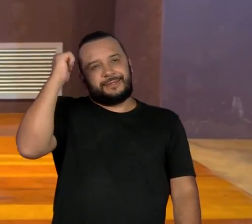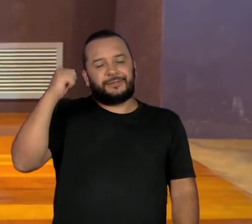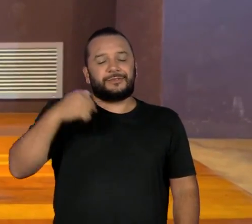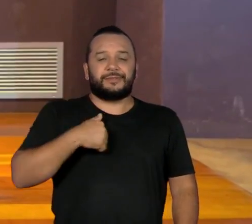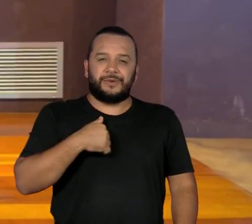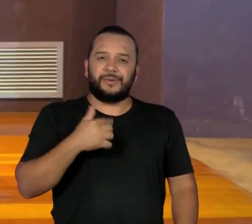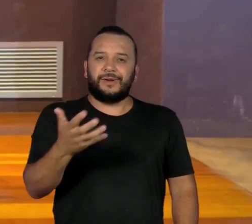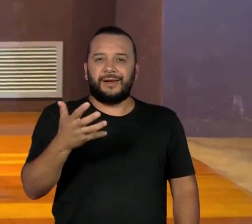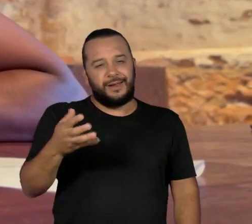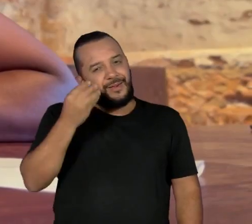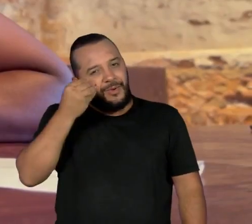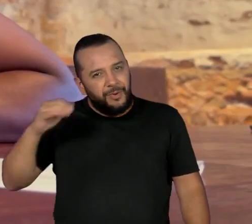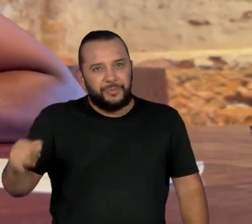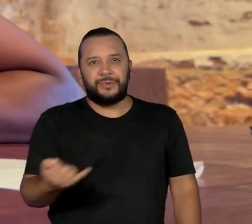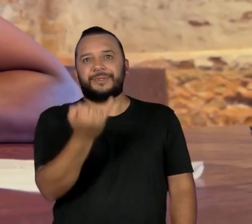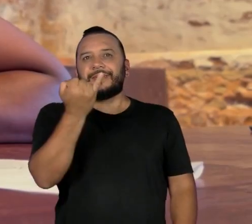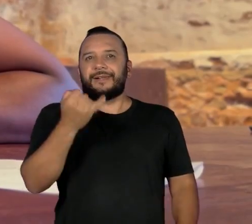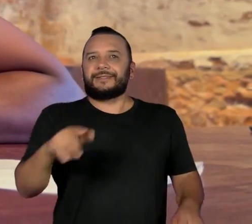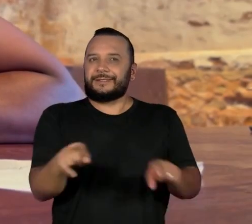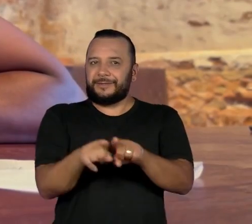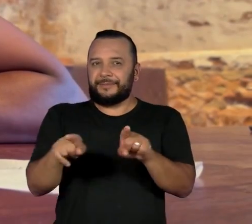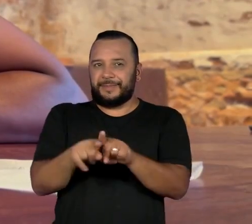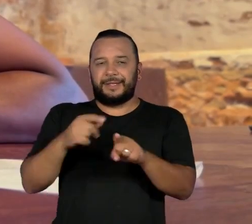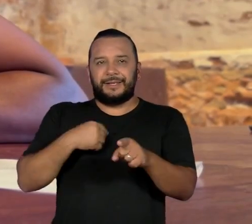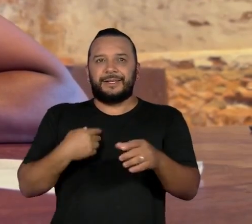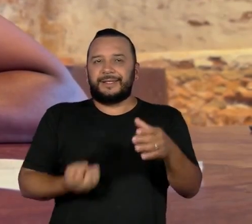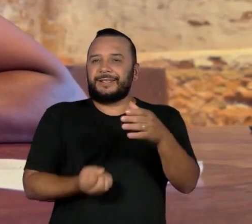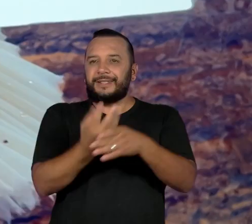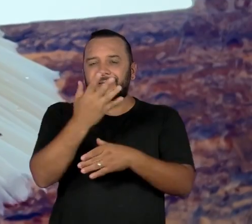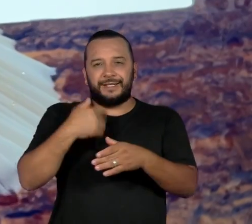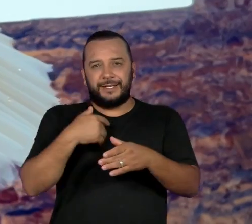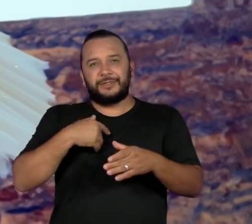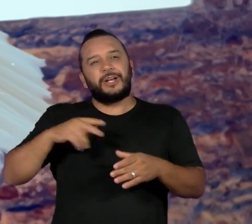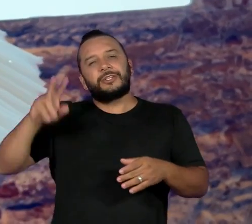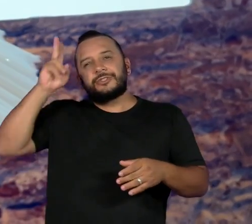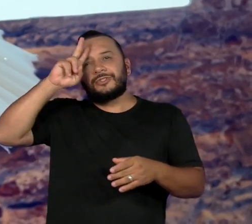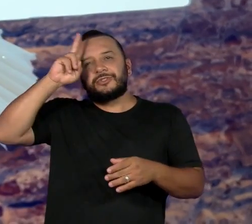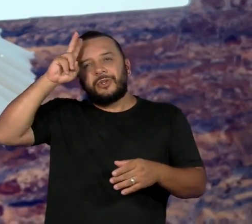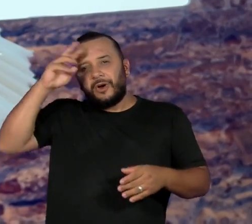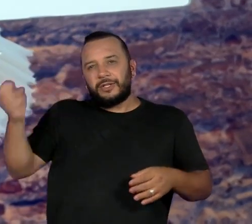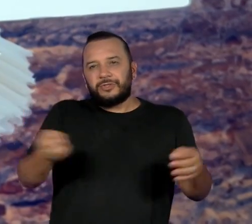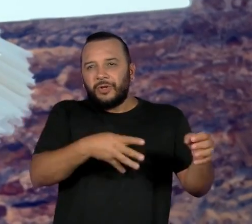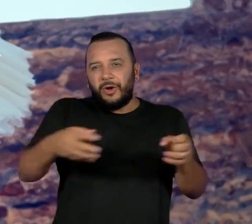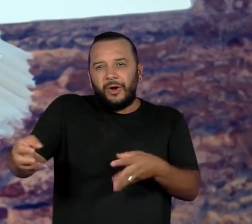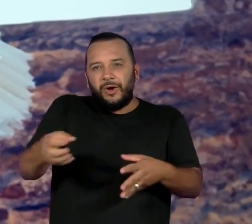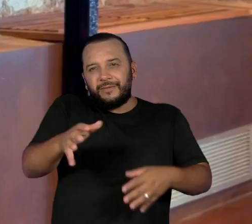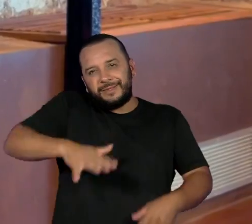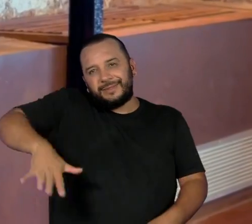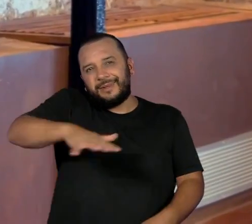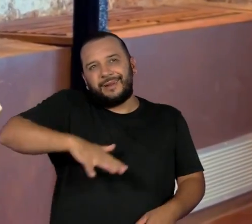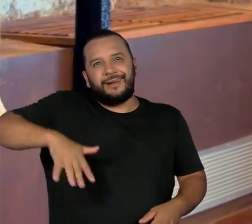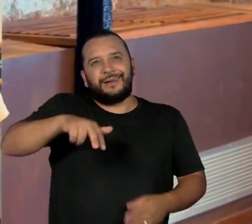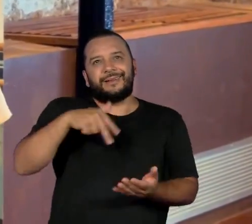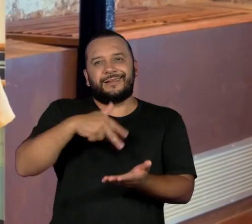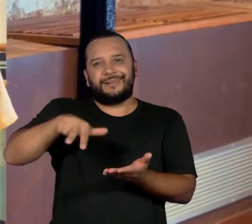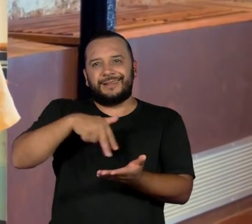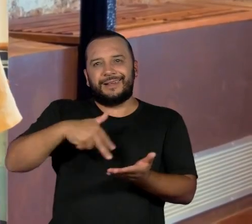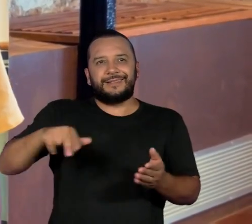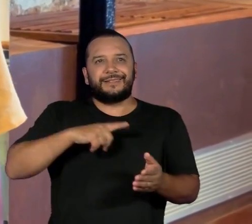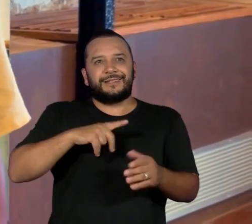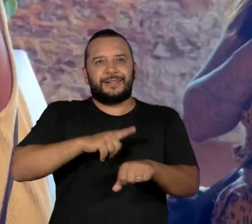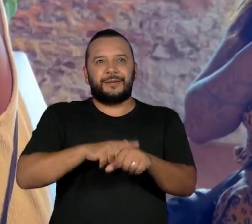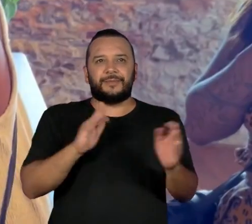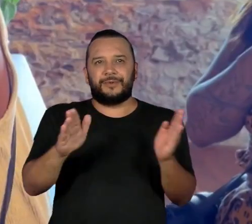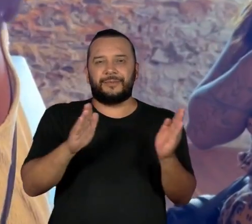trazendo oportunidades, criando novas narrativas no mundo da dança e fazendo com que a gente tenha momentos como esses,